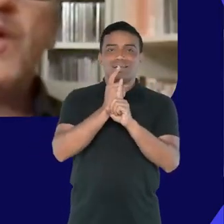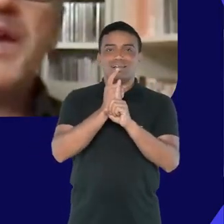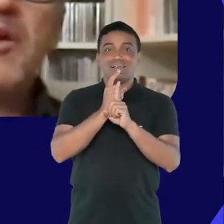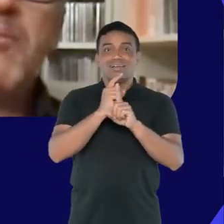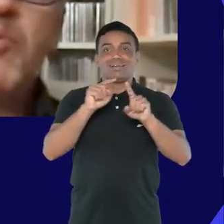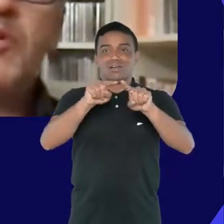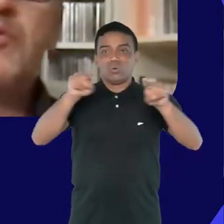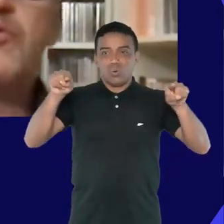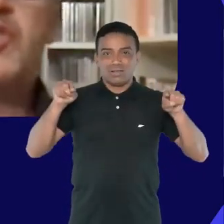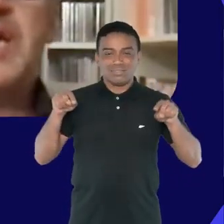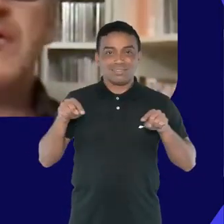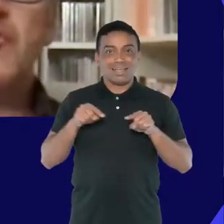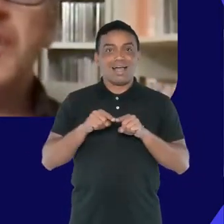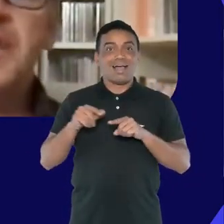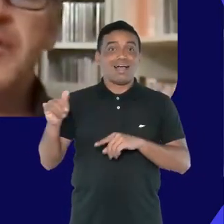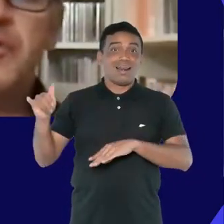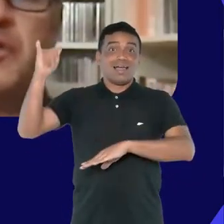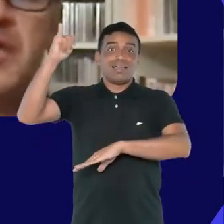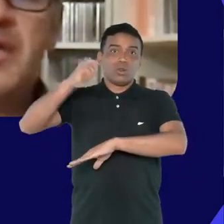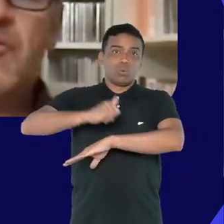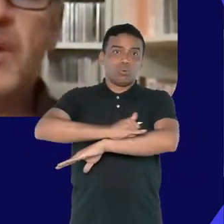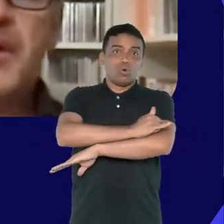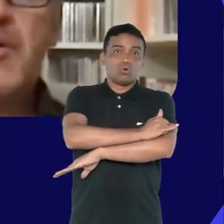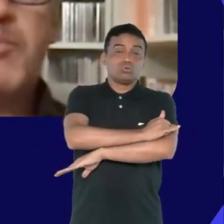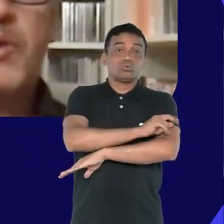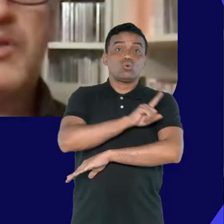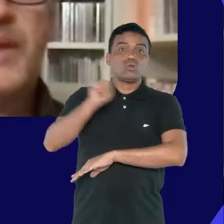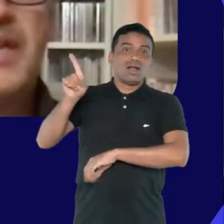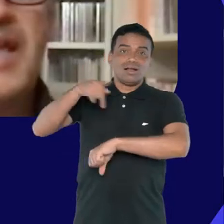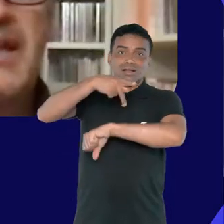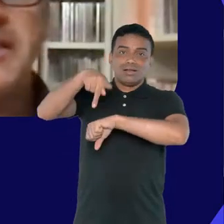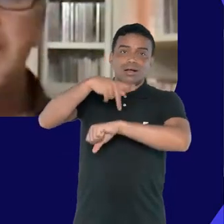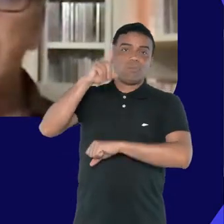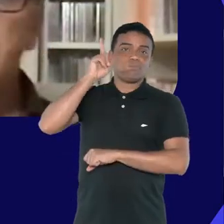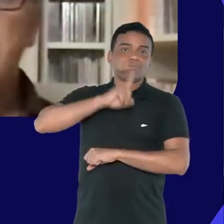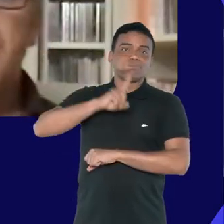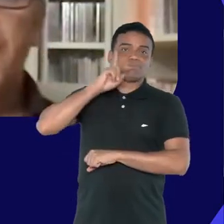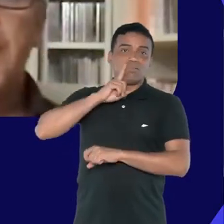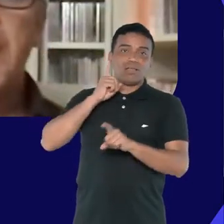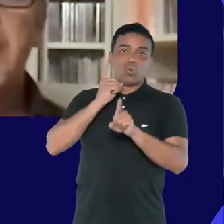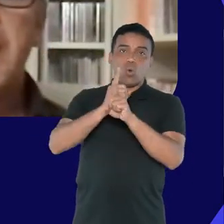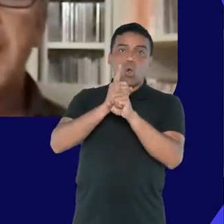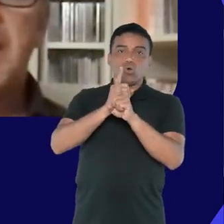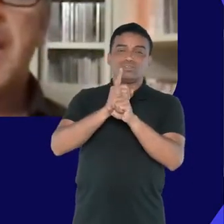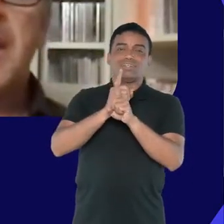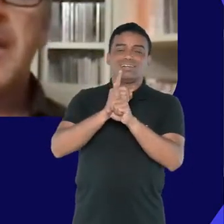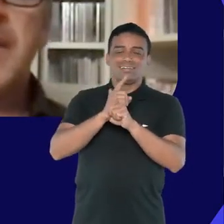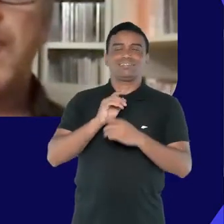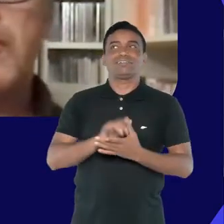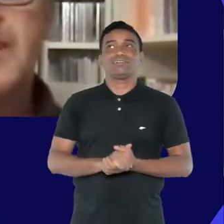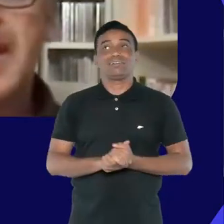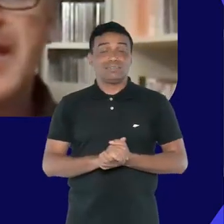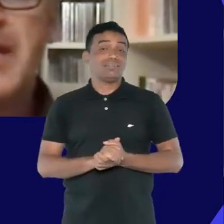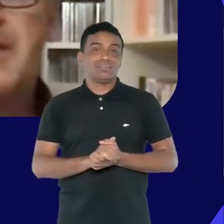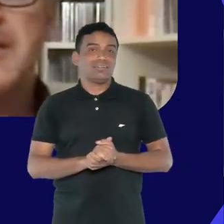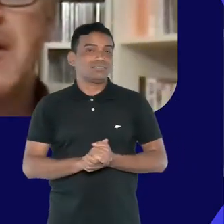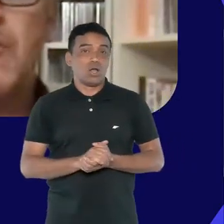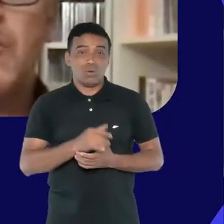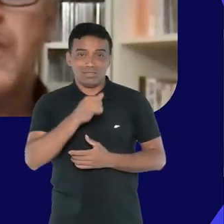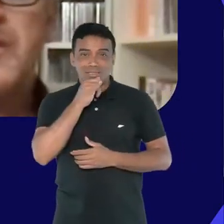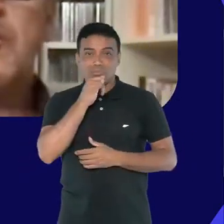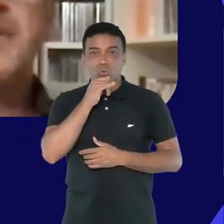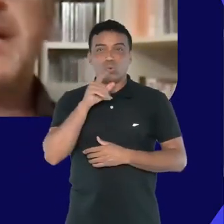sala de um aeroporto nos Estados Unidos. Um aeroporto em que elas estão, de certa forma, ali na